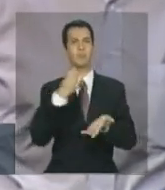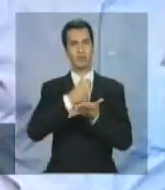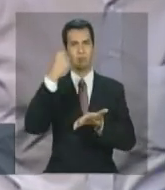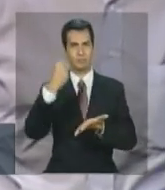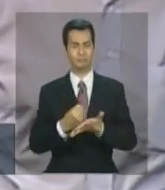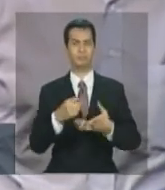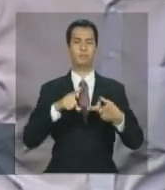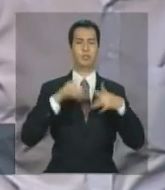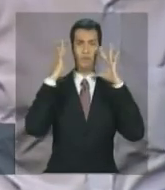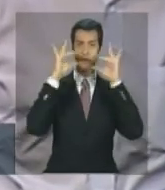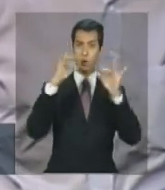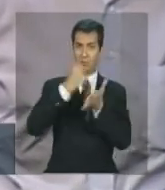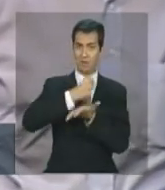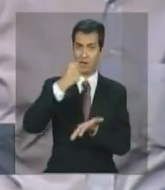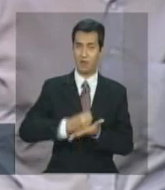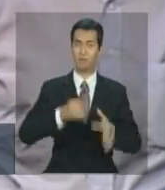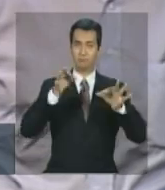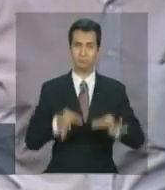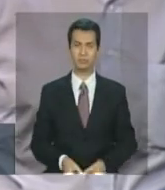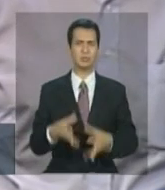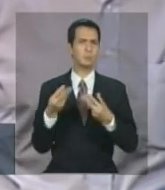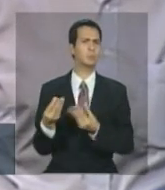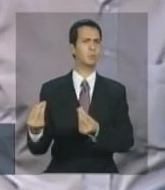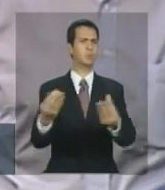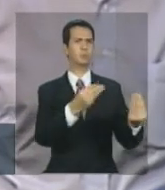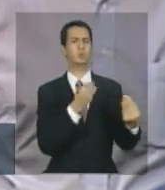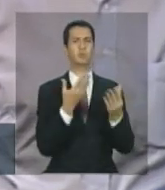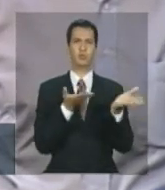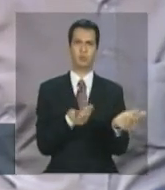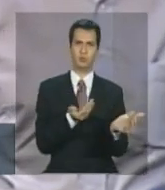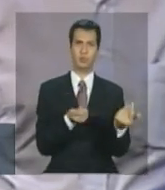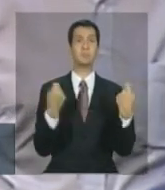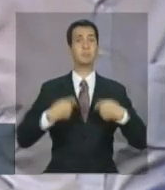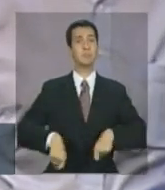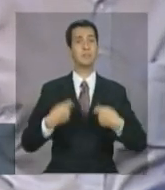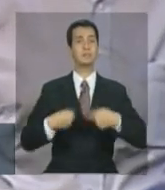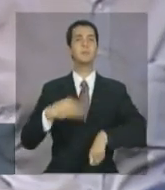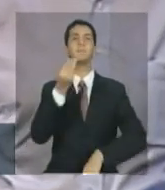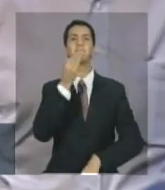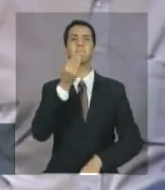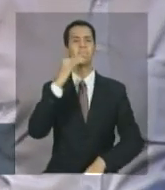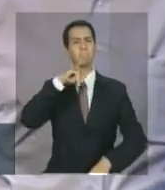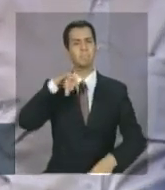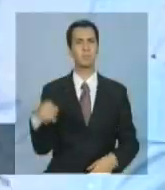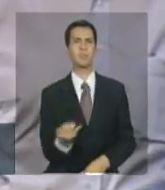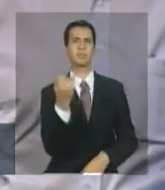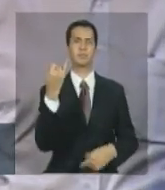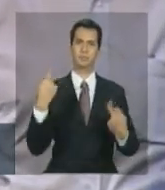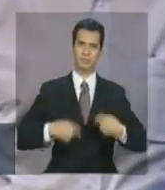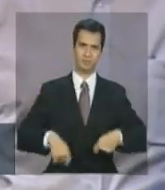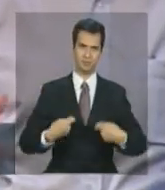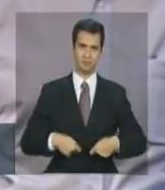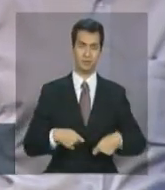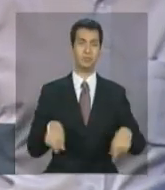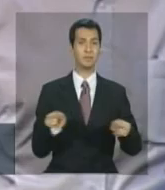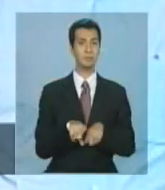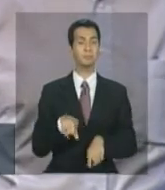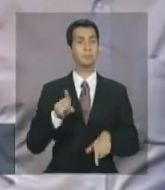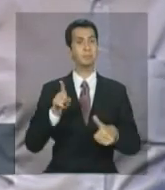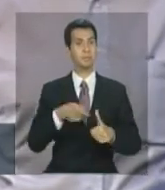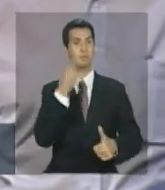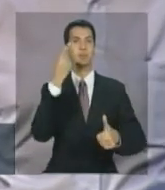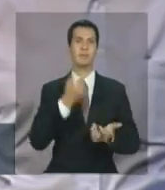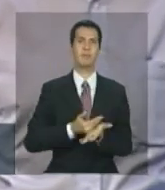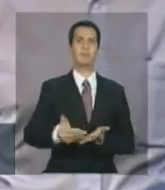emprego formal, para muitos e muitos jovens que precisam de uma oportunidade, que precisam da sua primeira